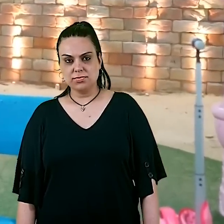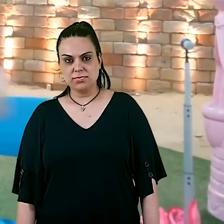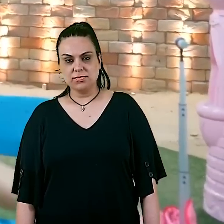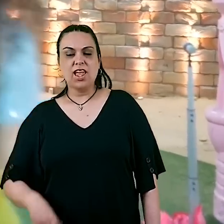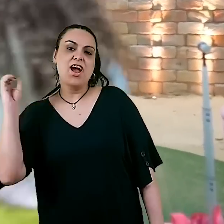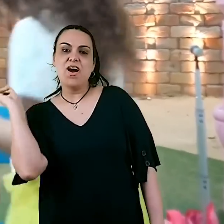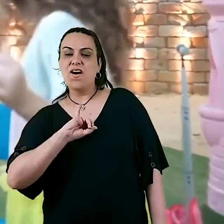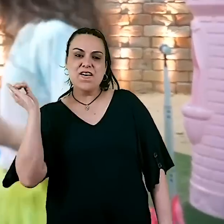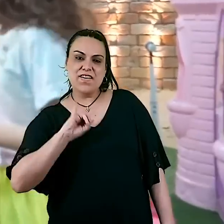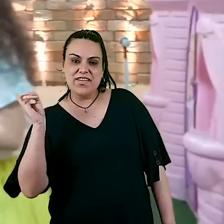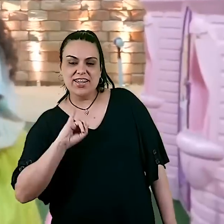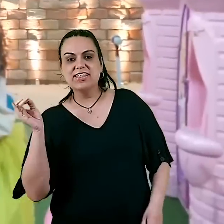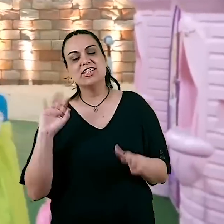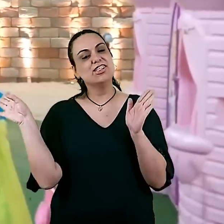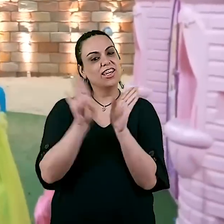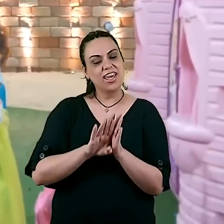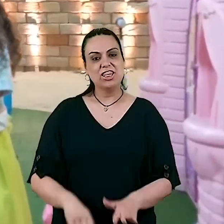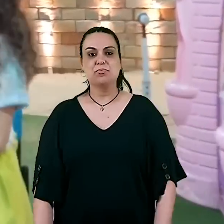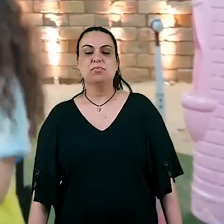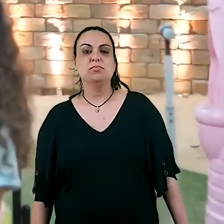pouquinho. Oi! Cheguei!